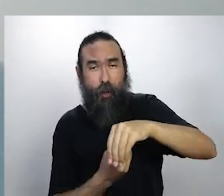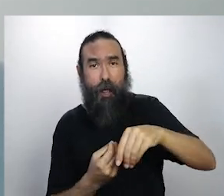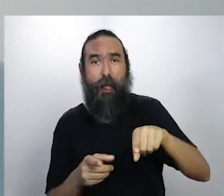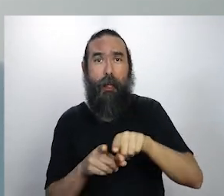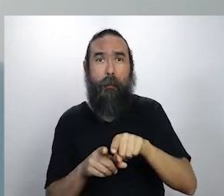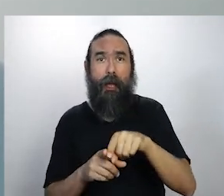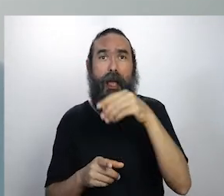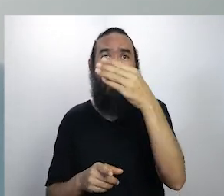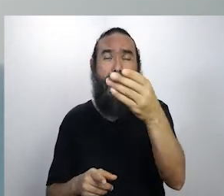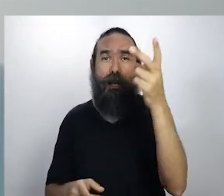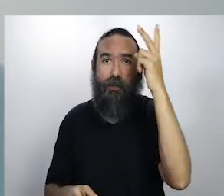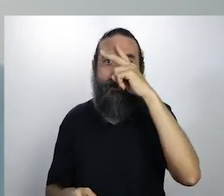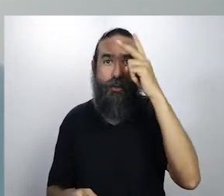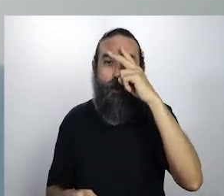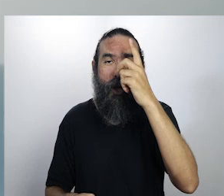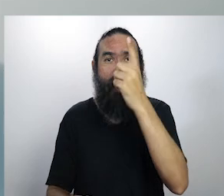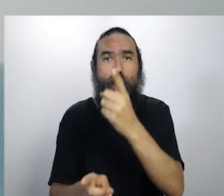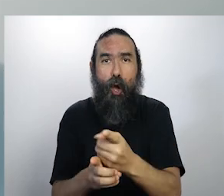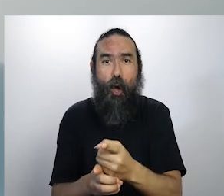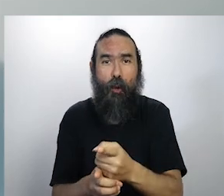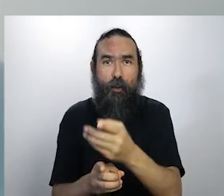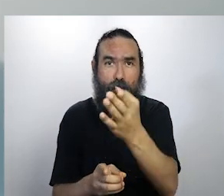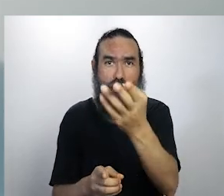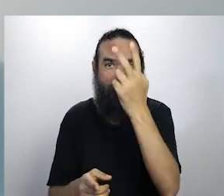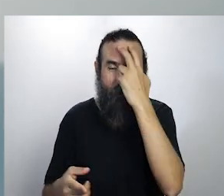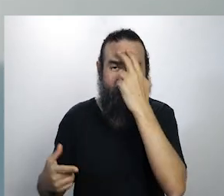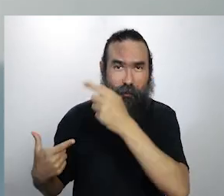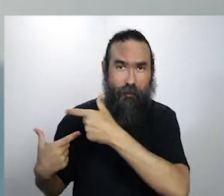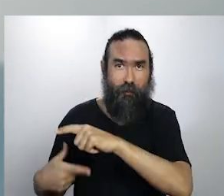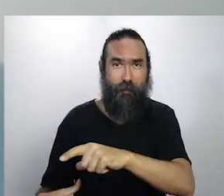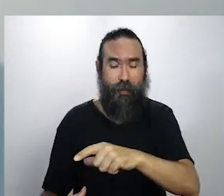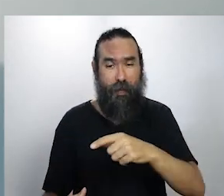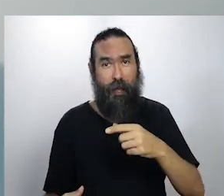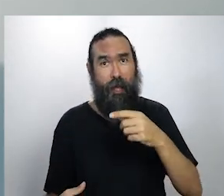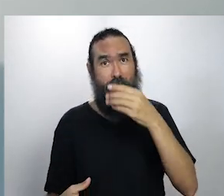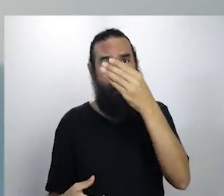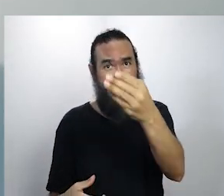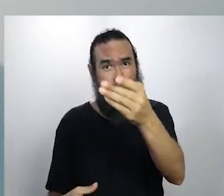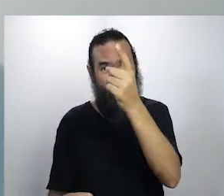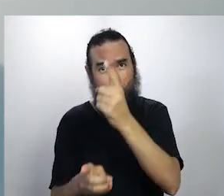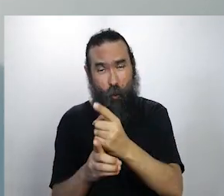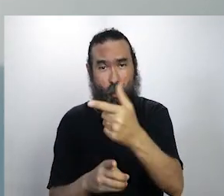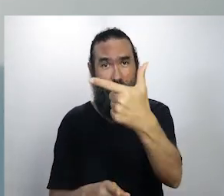encontro, né? A universidade tem 21 anos, e o encontro com 20